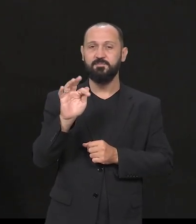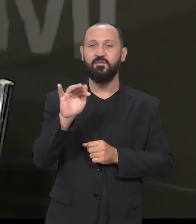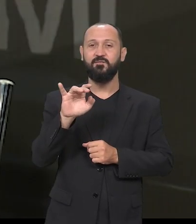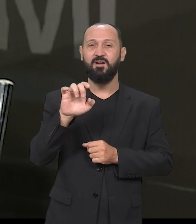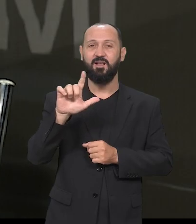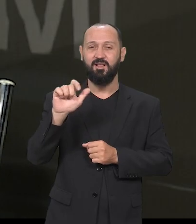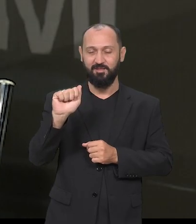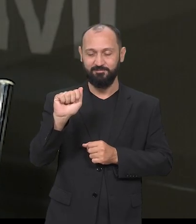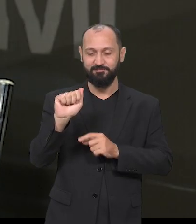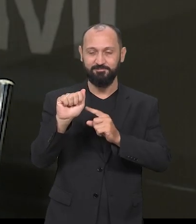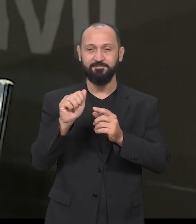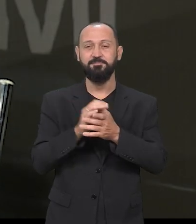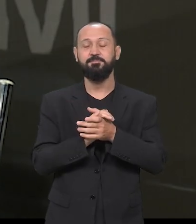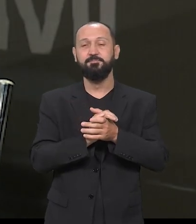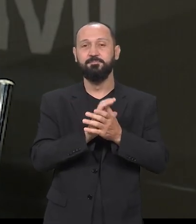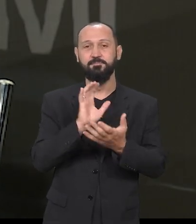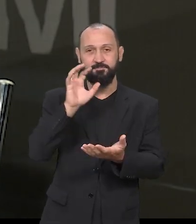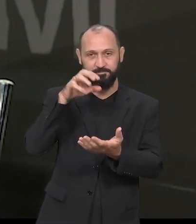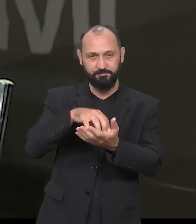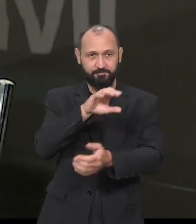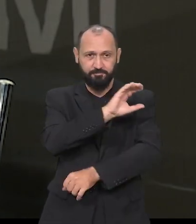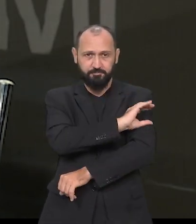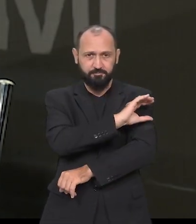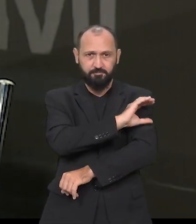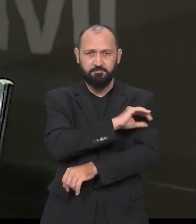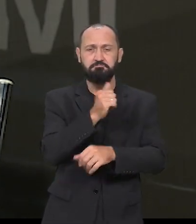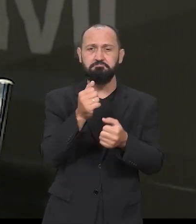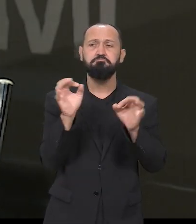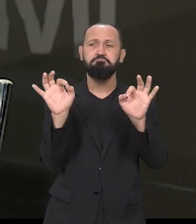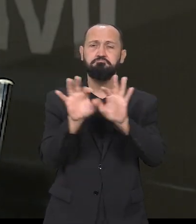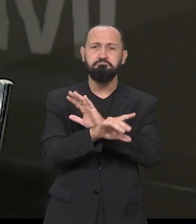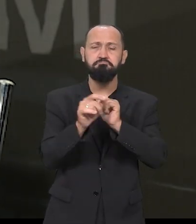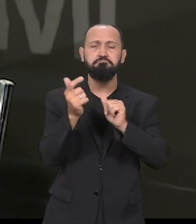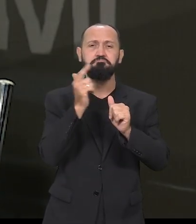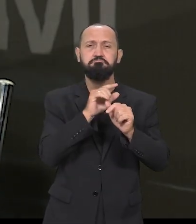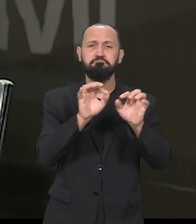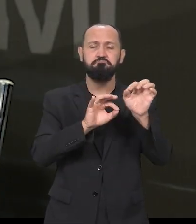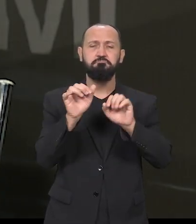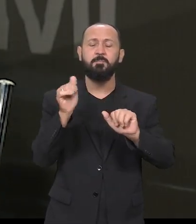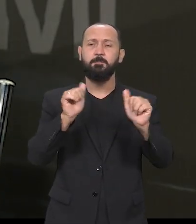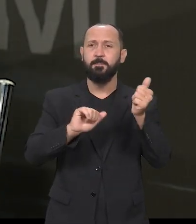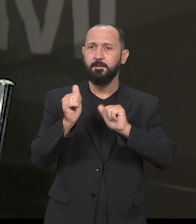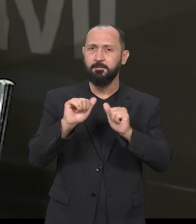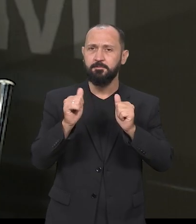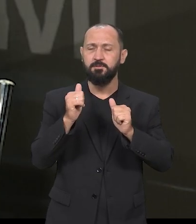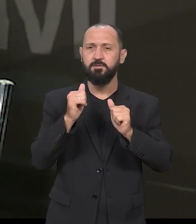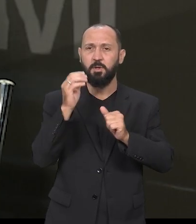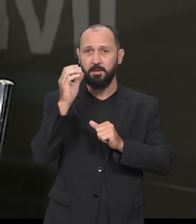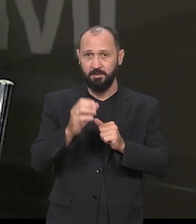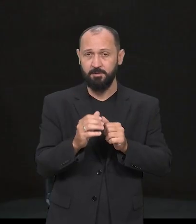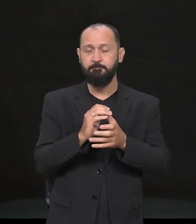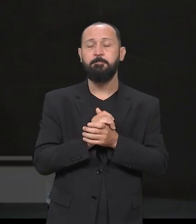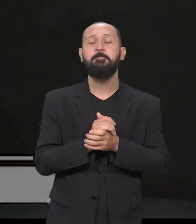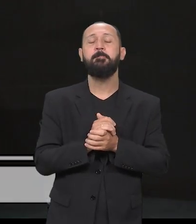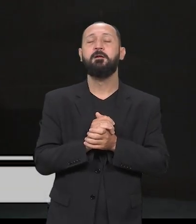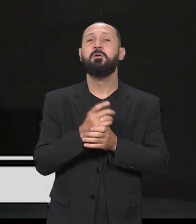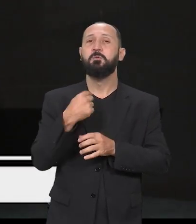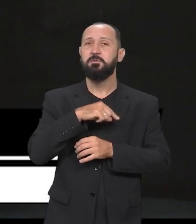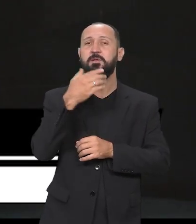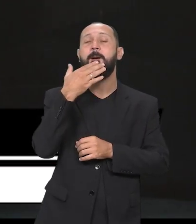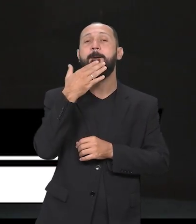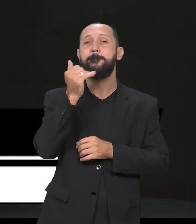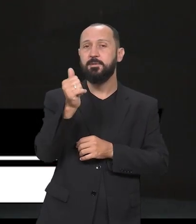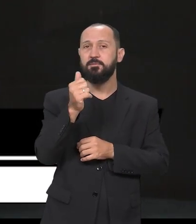Okuda. E Rafaela, a coordenadoria está bem equipada para realizar as perícias criminais? Nós